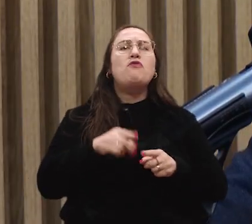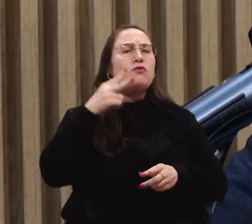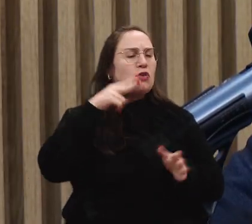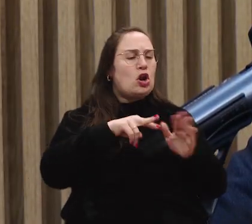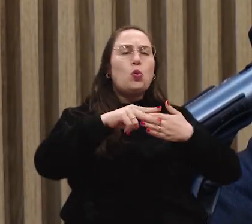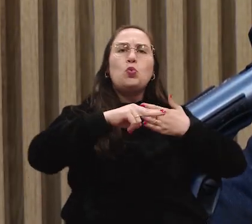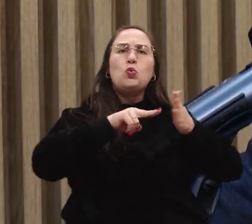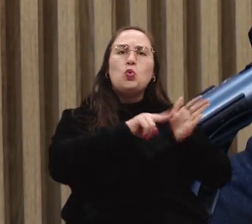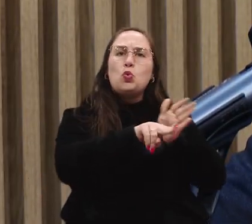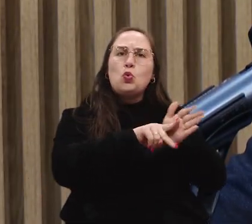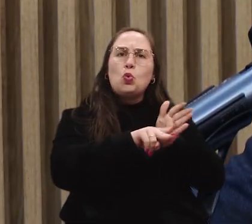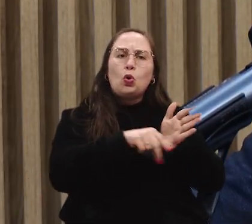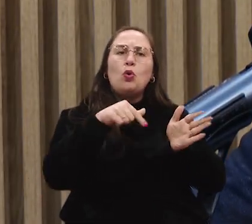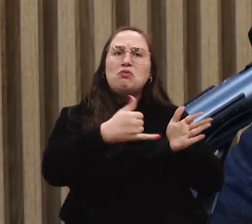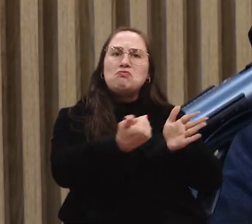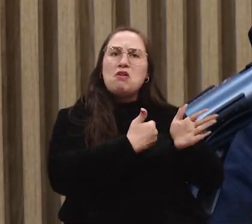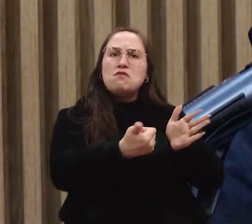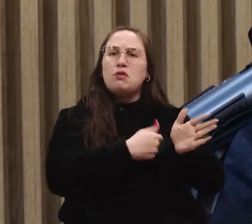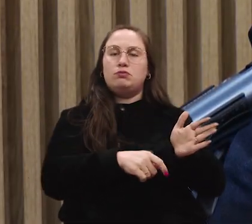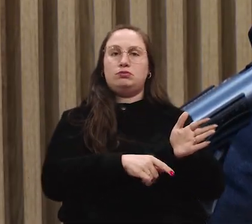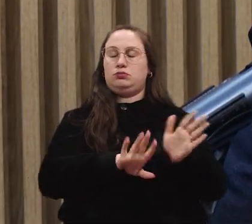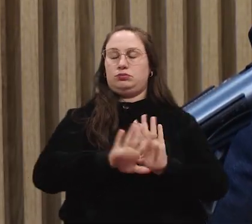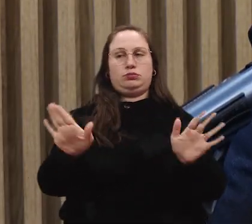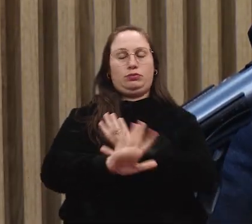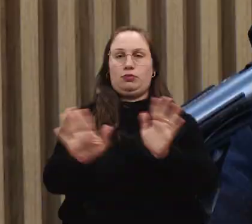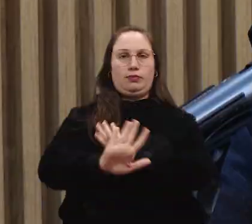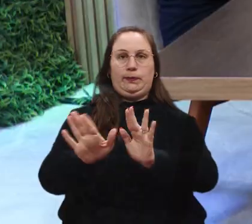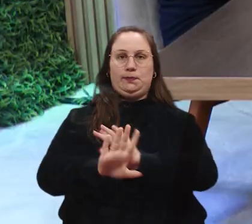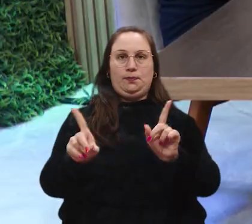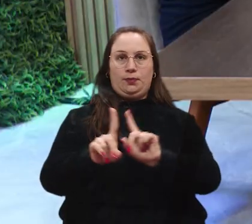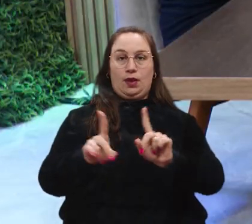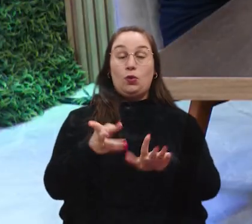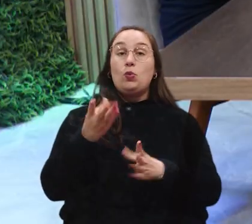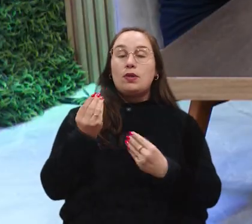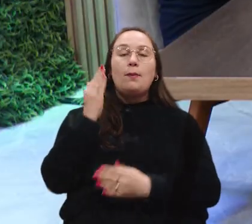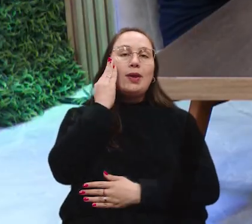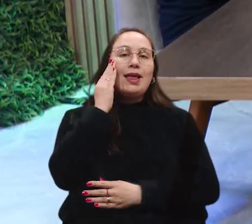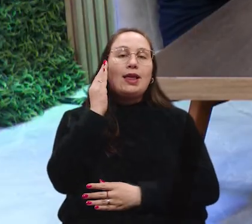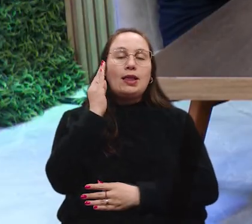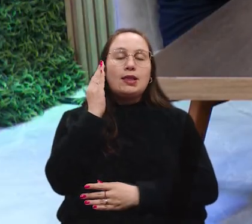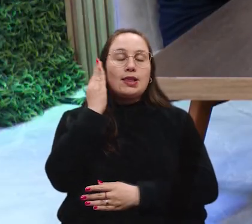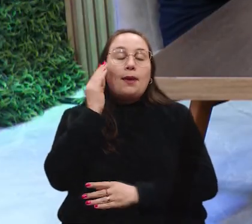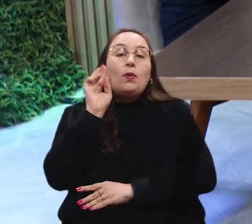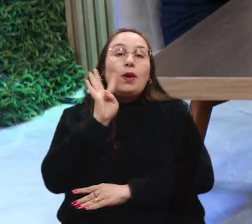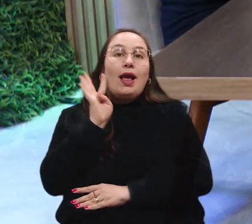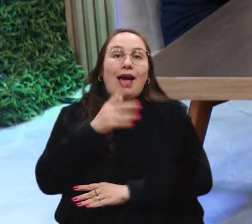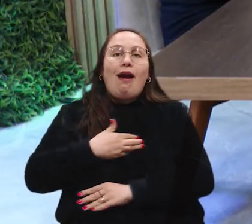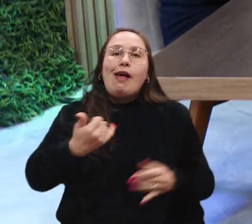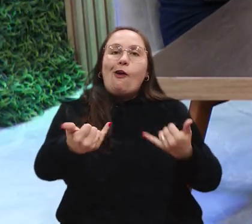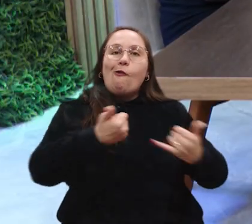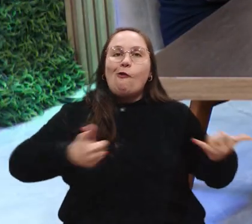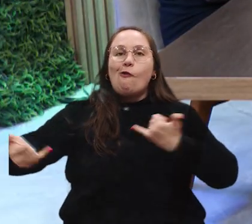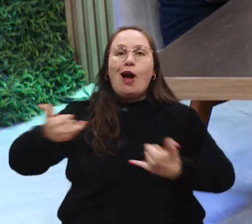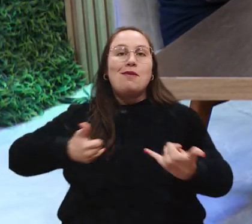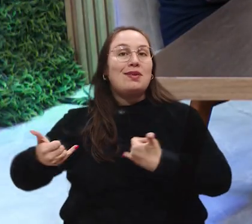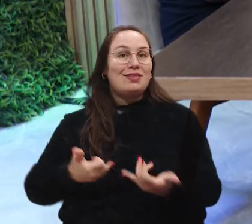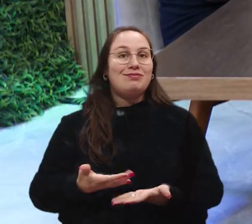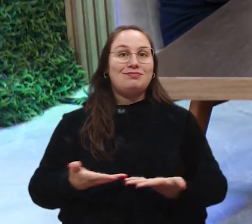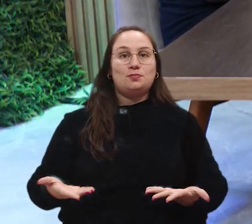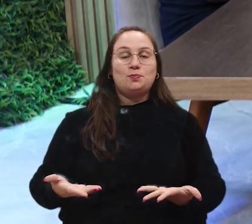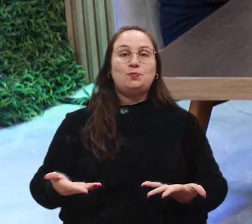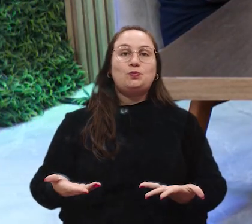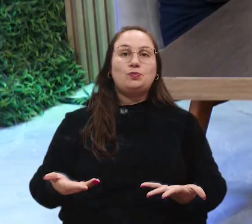tem direito. Não. Google disse. Não, o que é legal, assim, isso é informação, né?